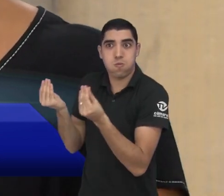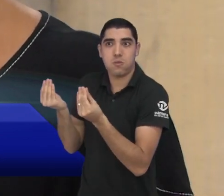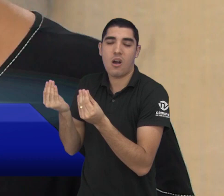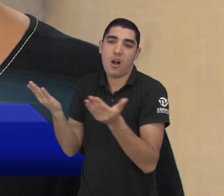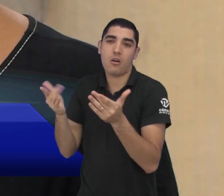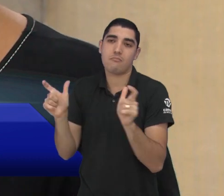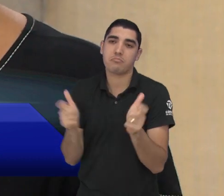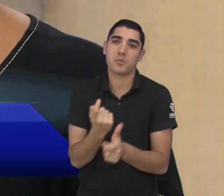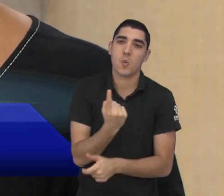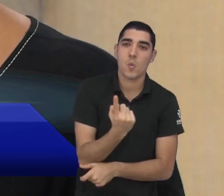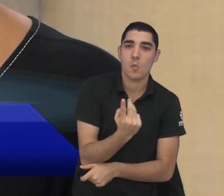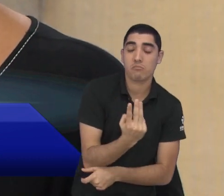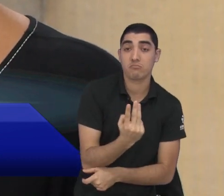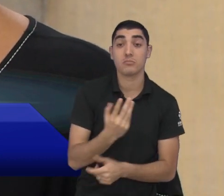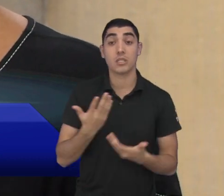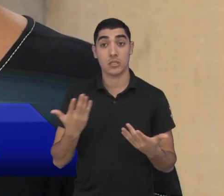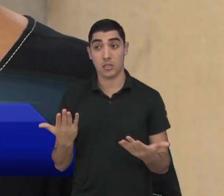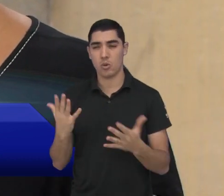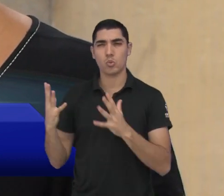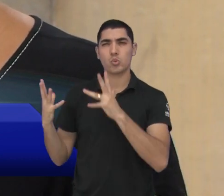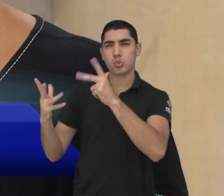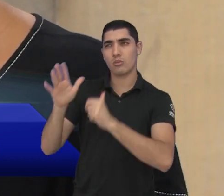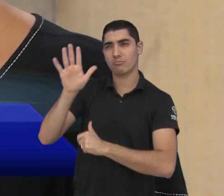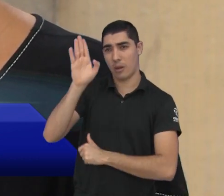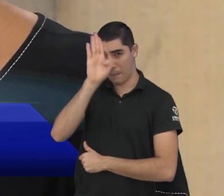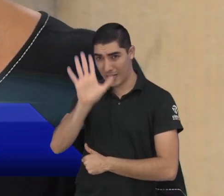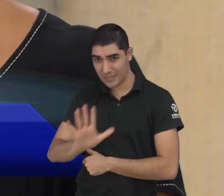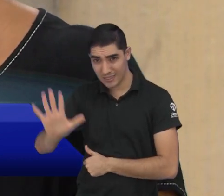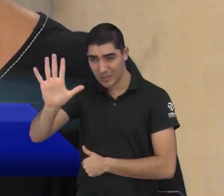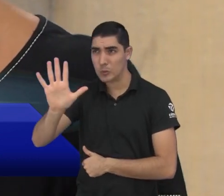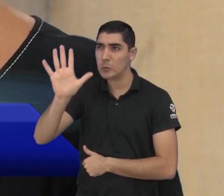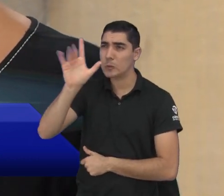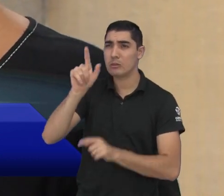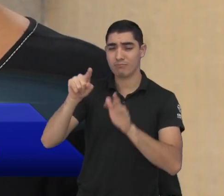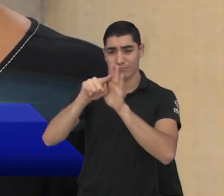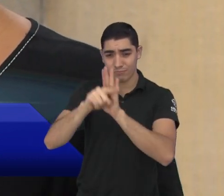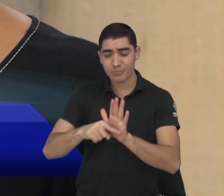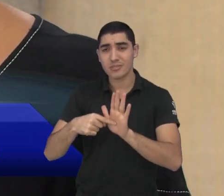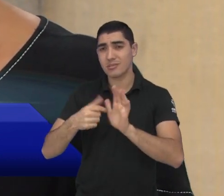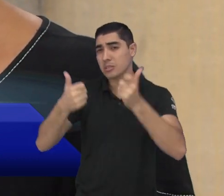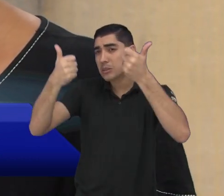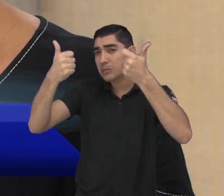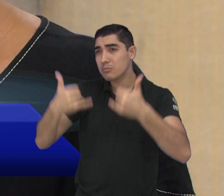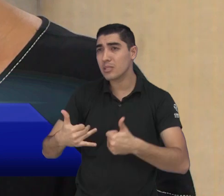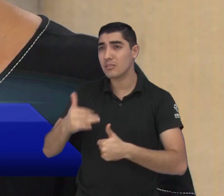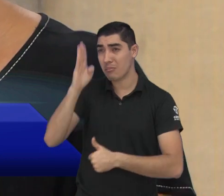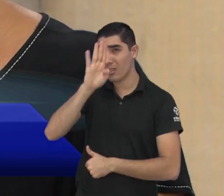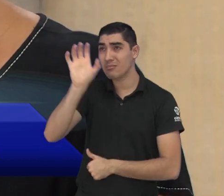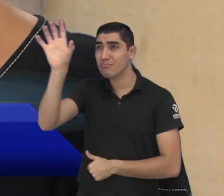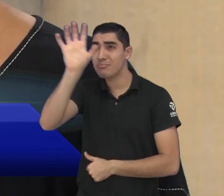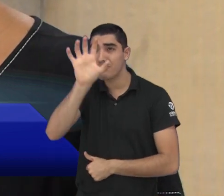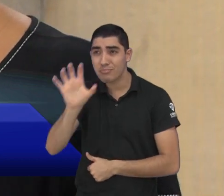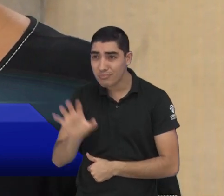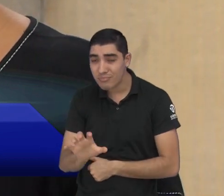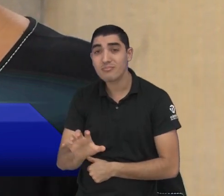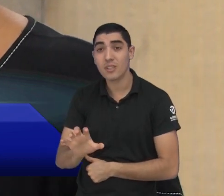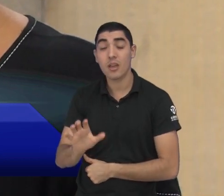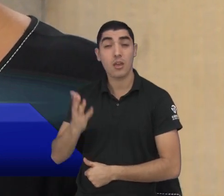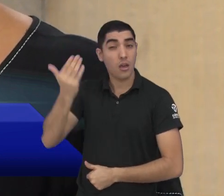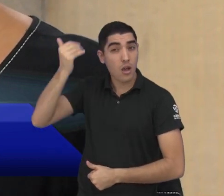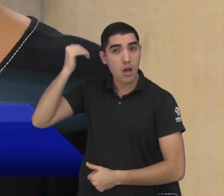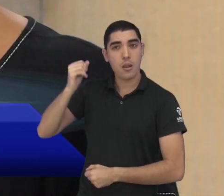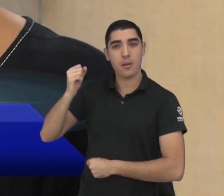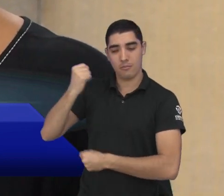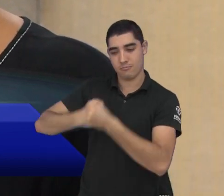Hoje em todas as regiões, como a atual pesquisa nos indicou. Então, assim, de fato, desde os anos 70, o Brasil